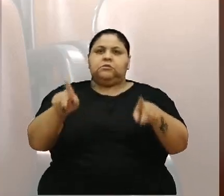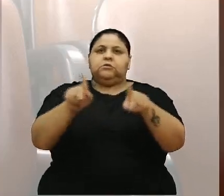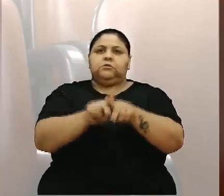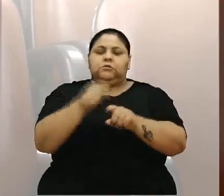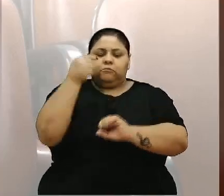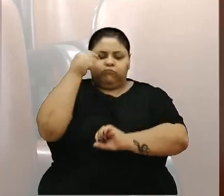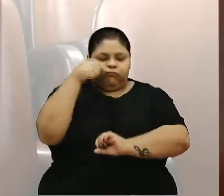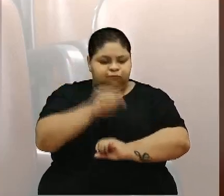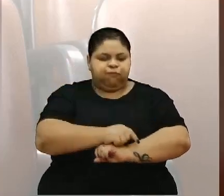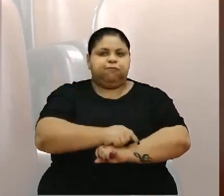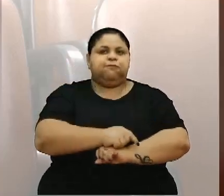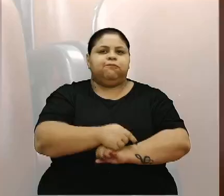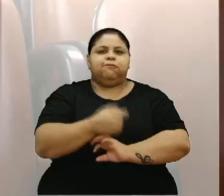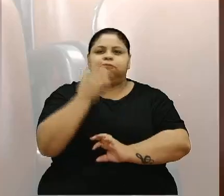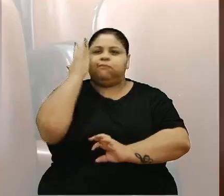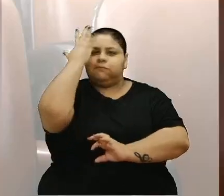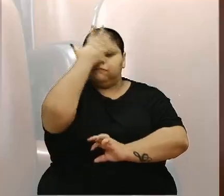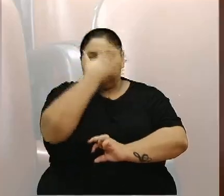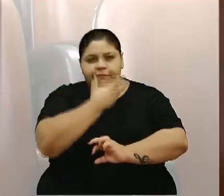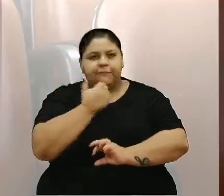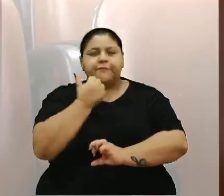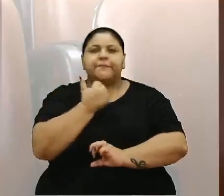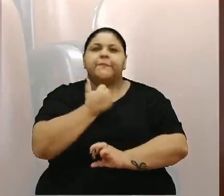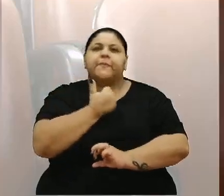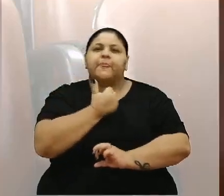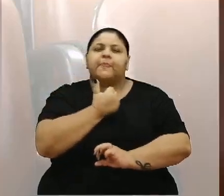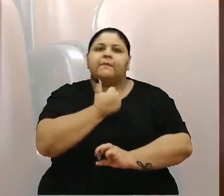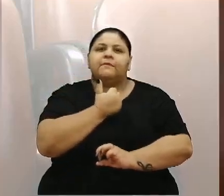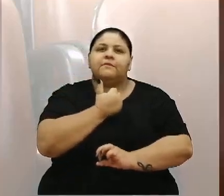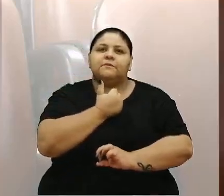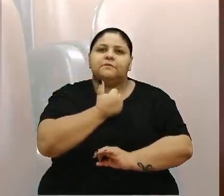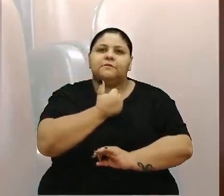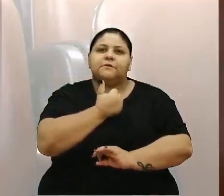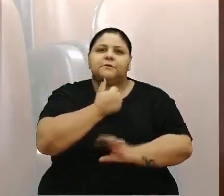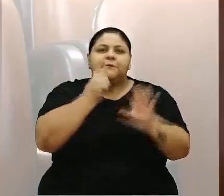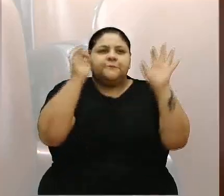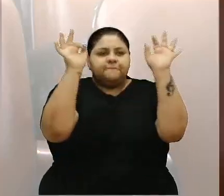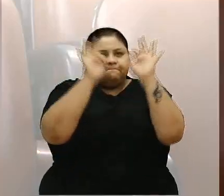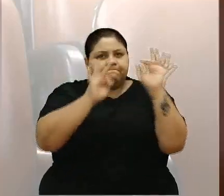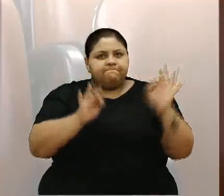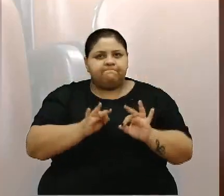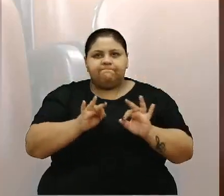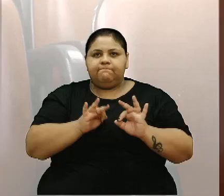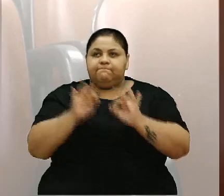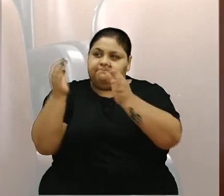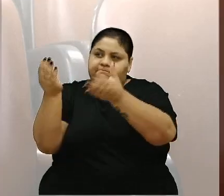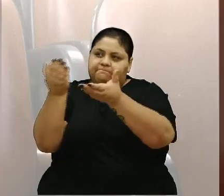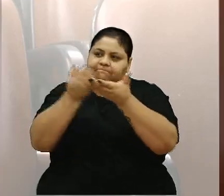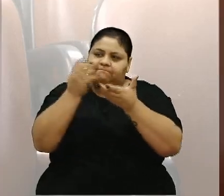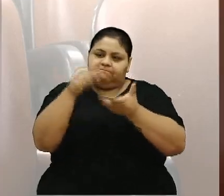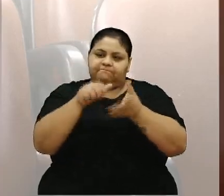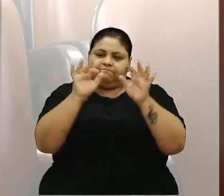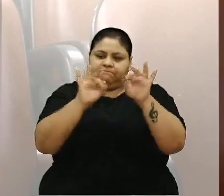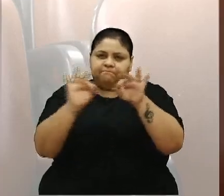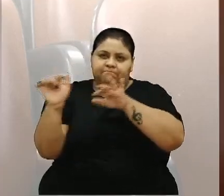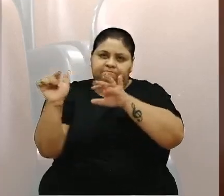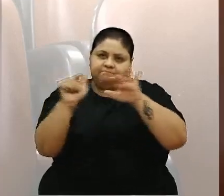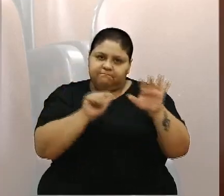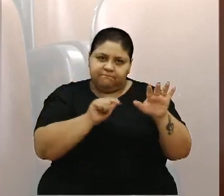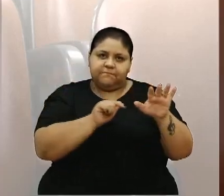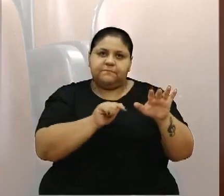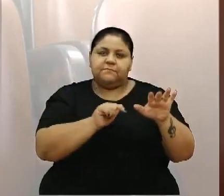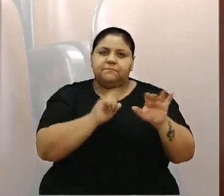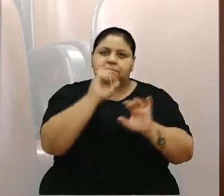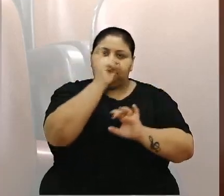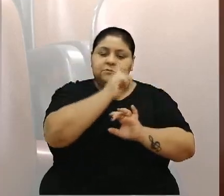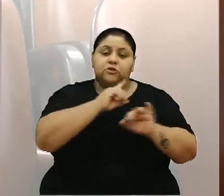foi uma feira muito linda, uma feira que foi muito alegre a feira, e convidar para esse final de semana, nesse